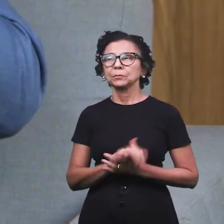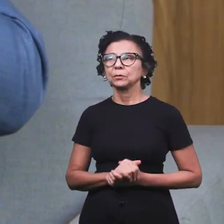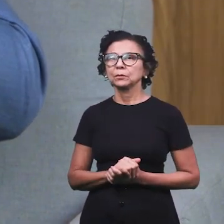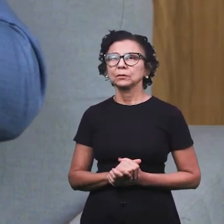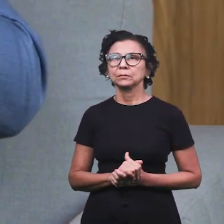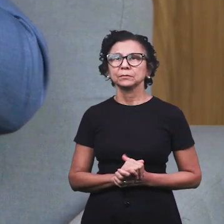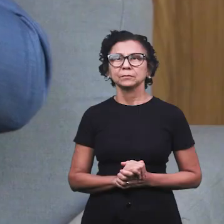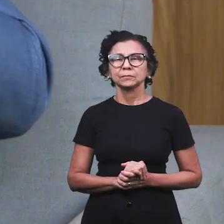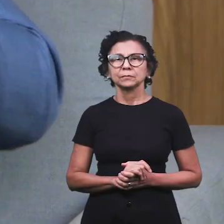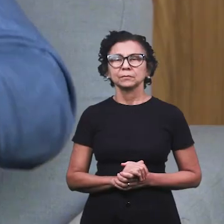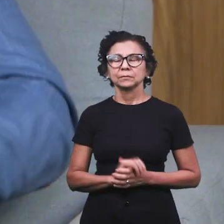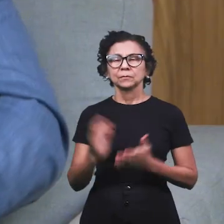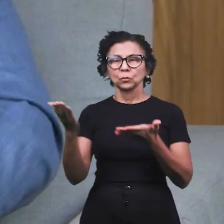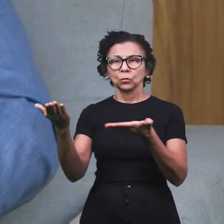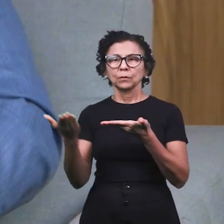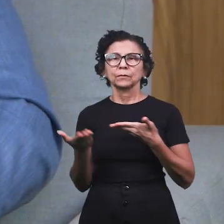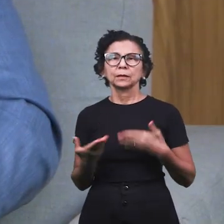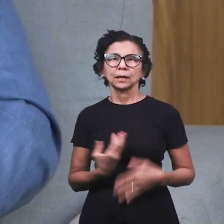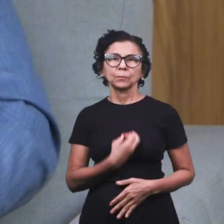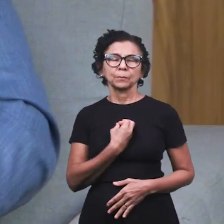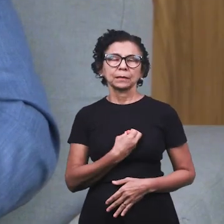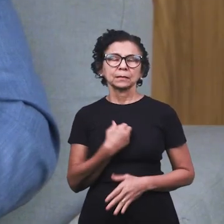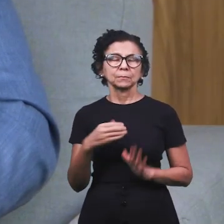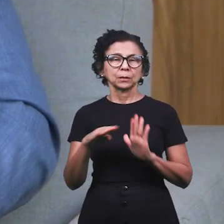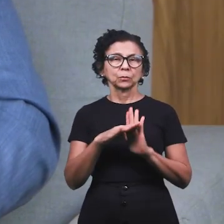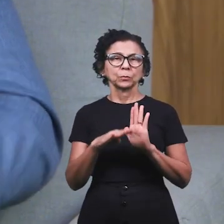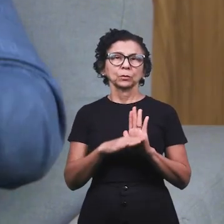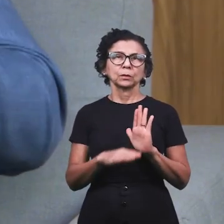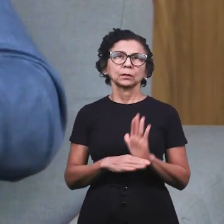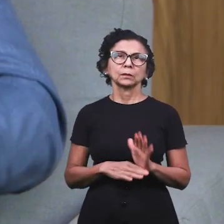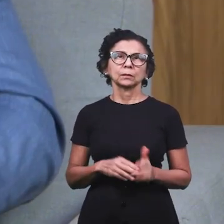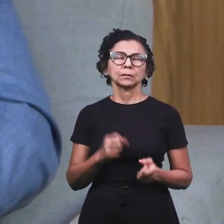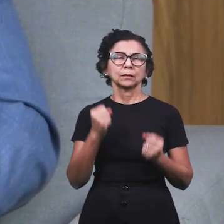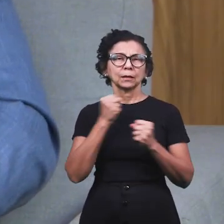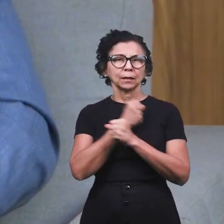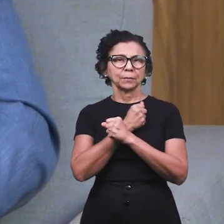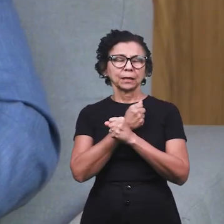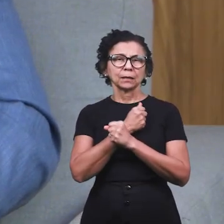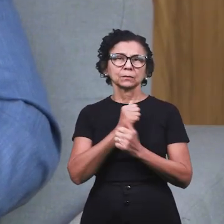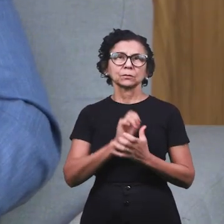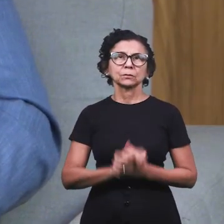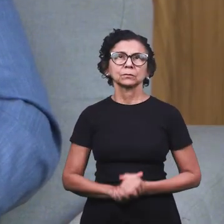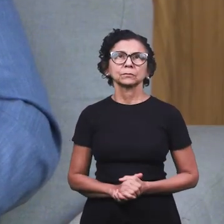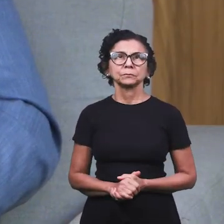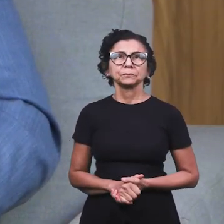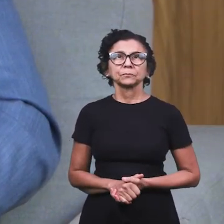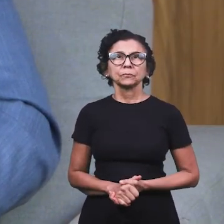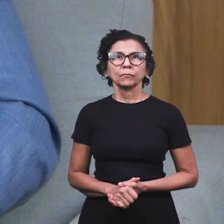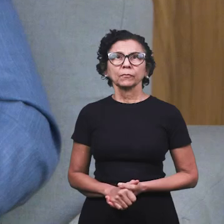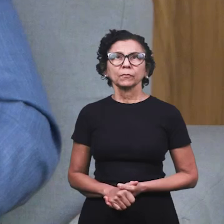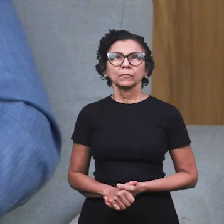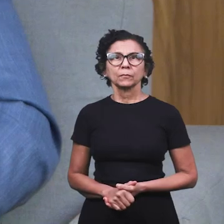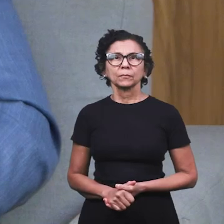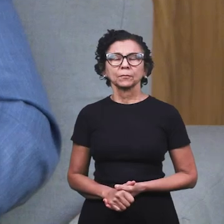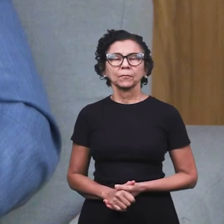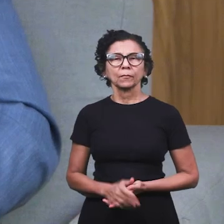esteja sentado aqui e participe conosco aqui do programa. Um forte abraço, meu companheiro. Nós vamos dar sequência aqui ao nosso programa